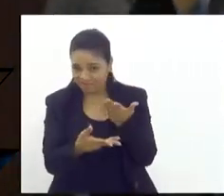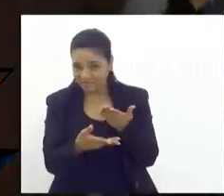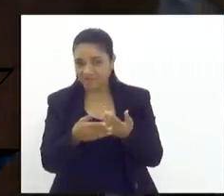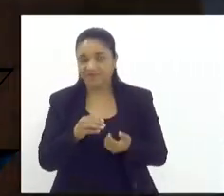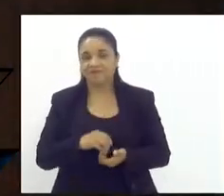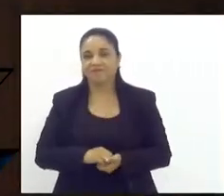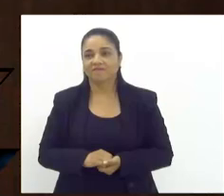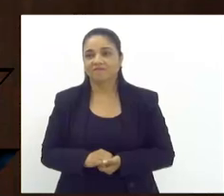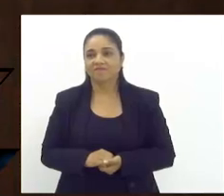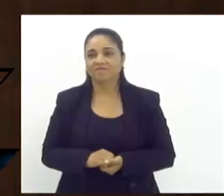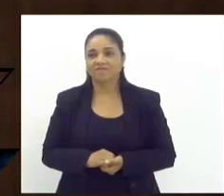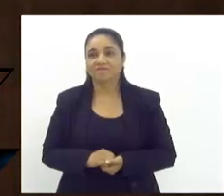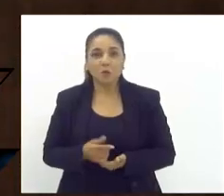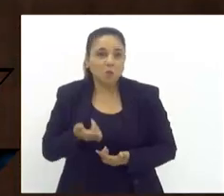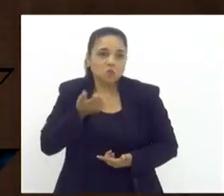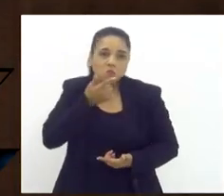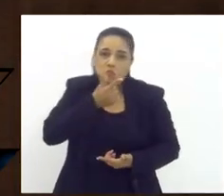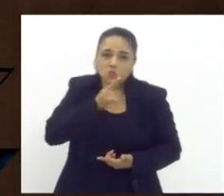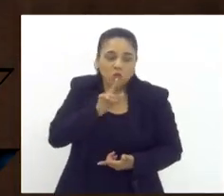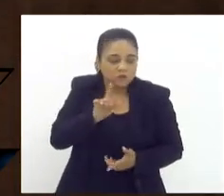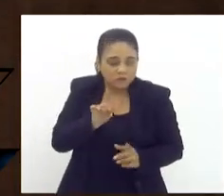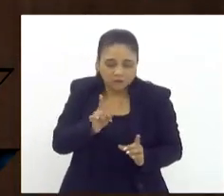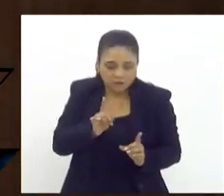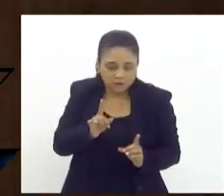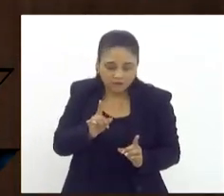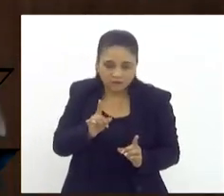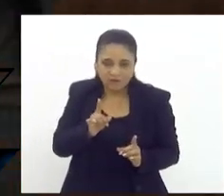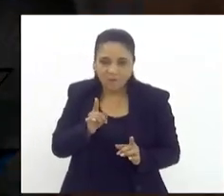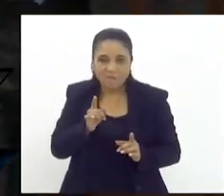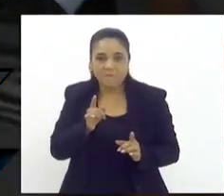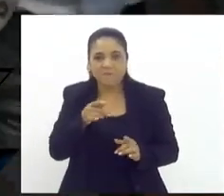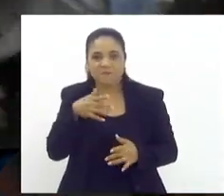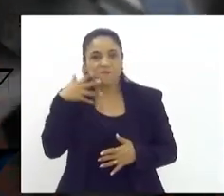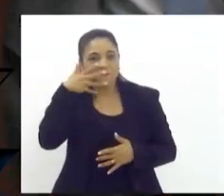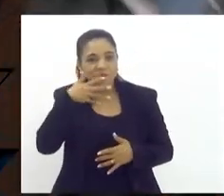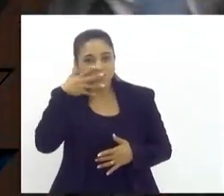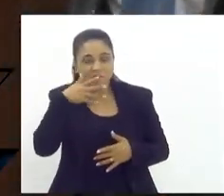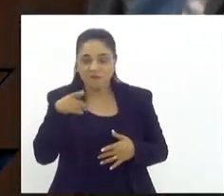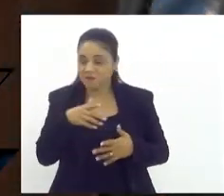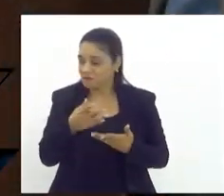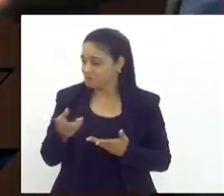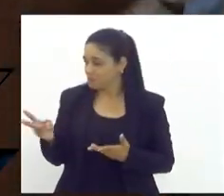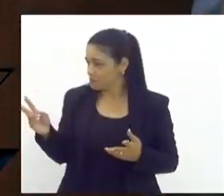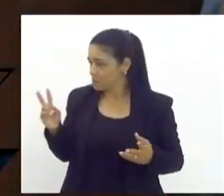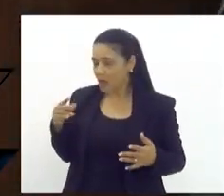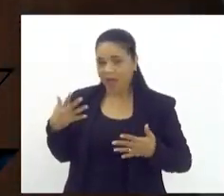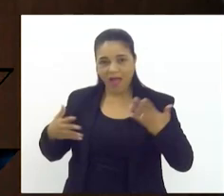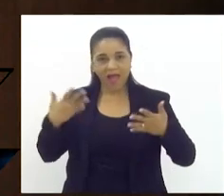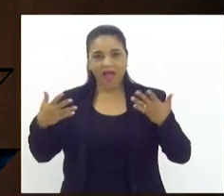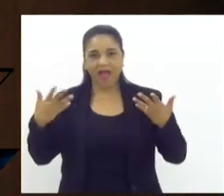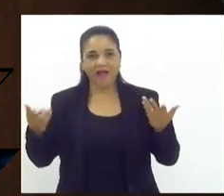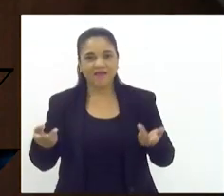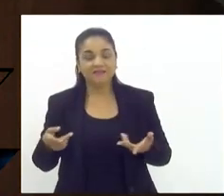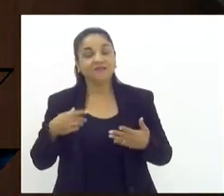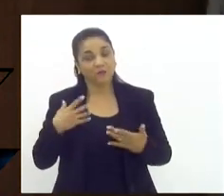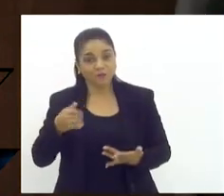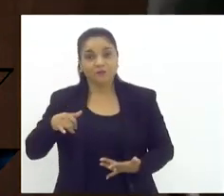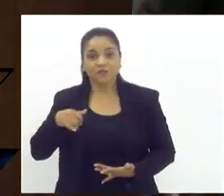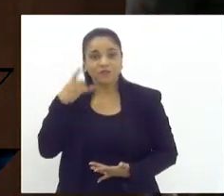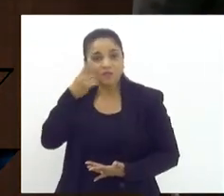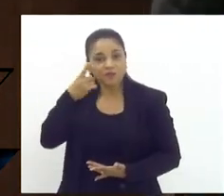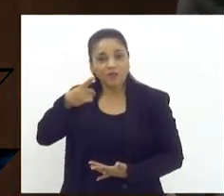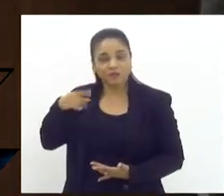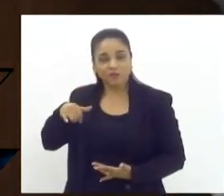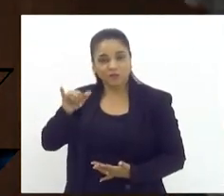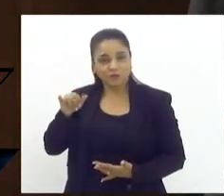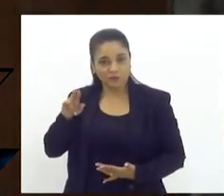eu não tô nem conseguindo falar o pessoal tá tão animado aqui mas o Yuri Deputado é parabéns